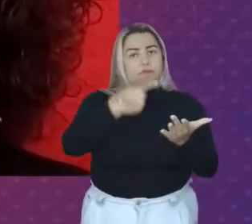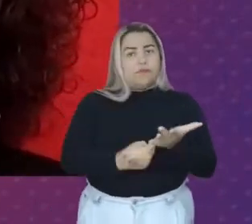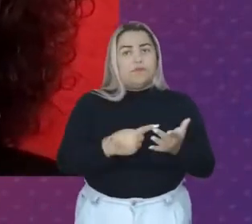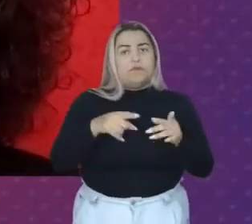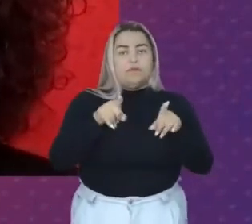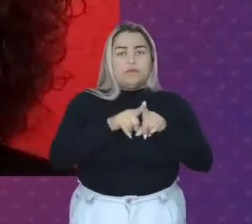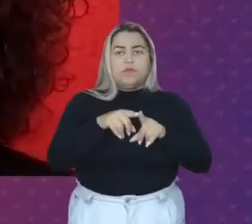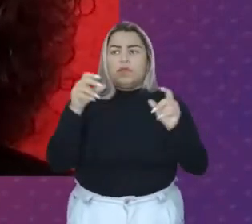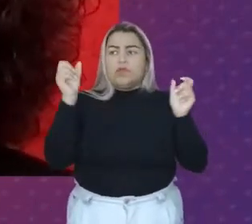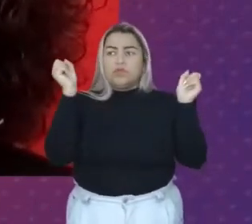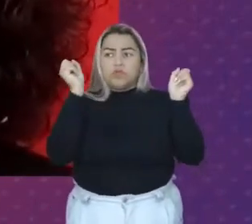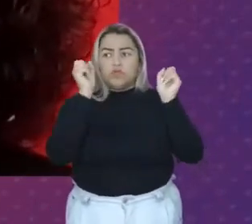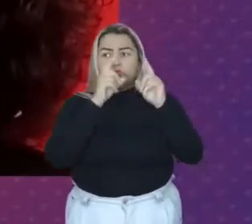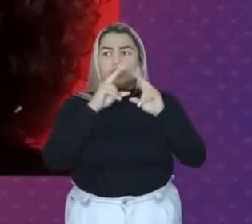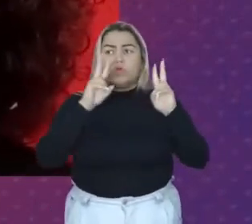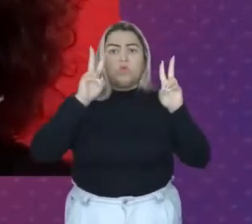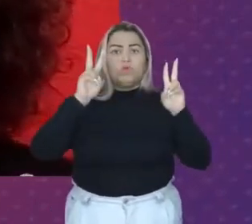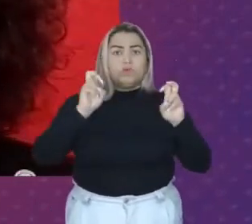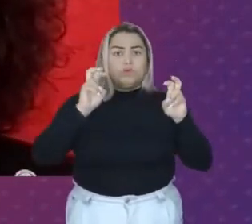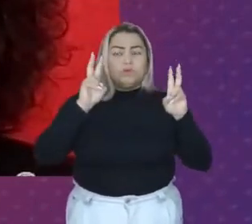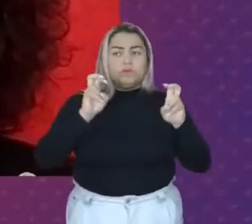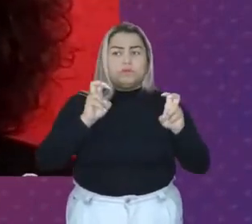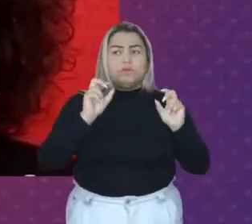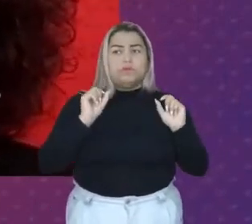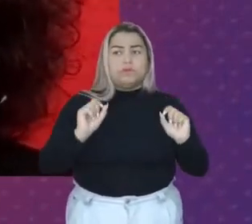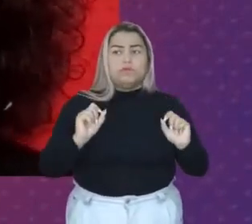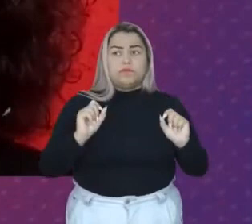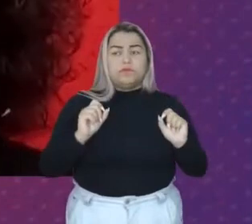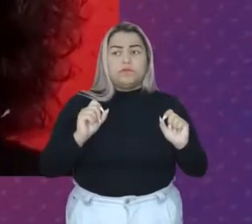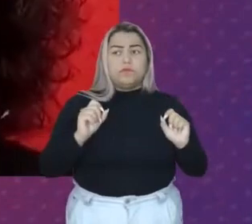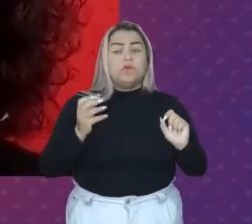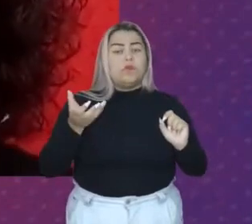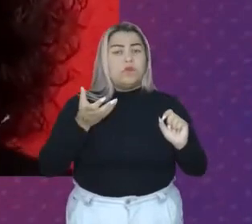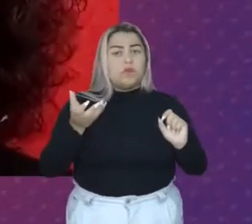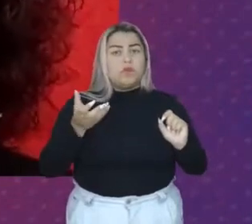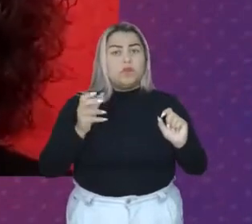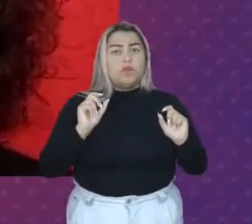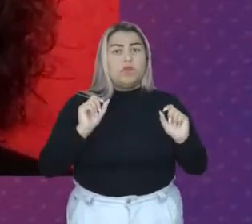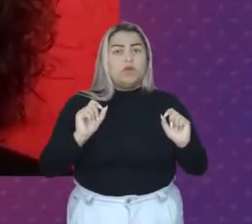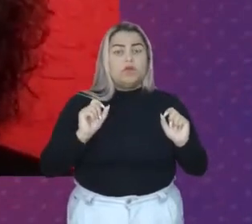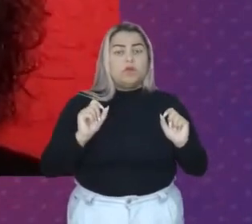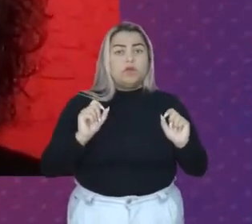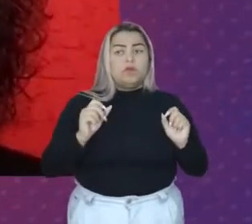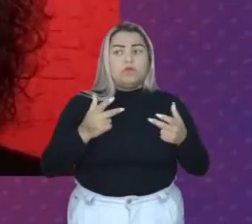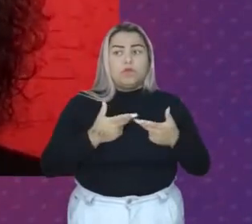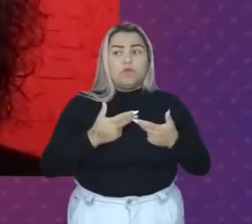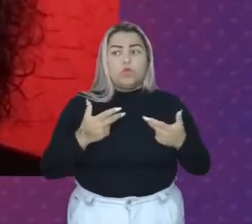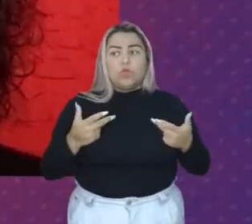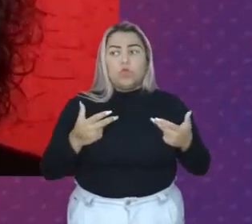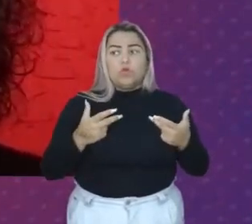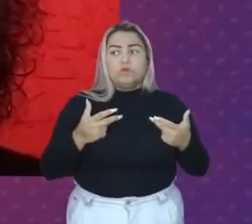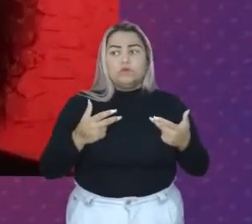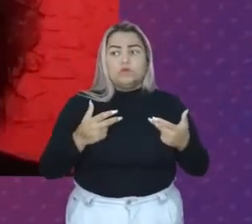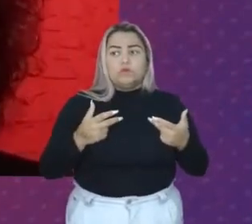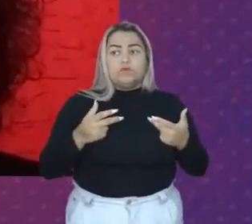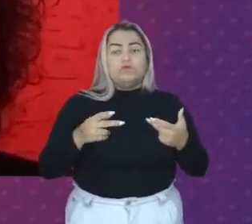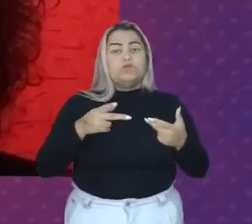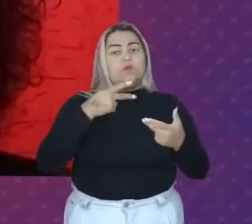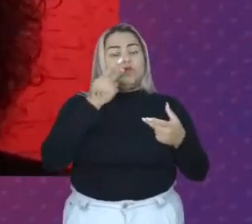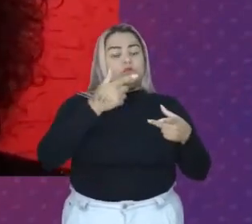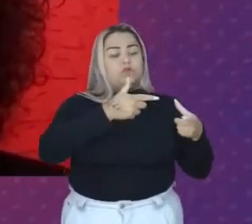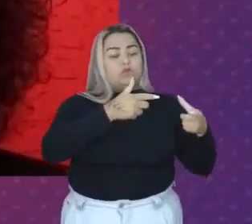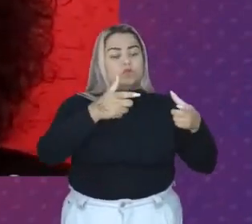muito difícil, porque é um tema muito difícil. Eu queria colocar uma coisa para vocês, que não é uma... Eu sempre conto, né, nos